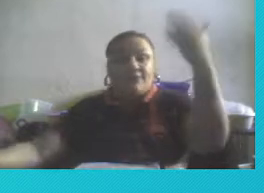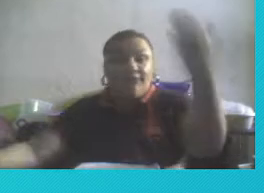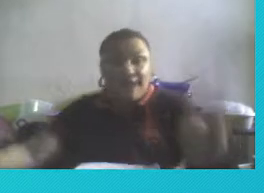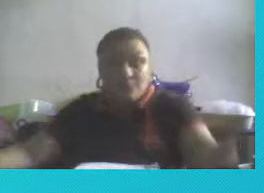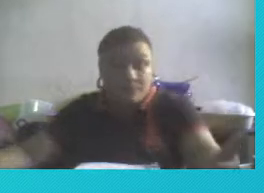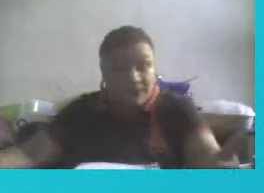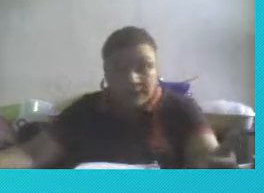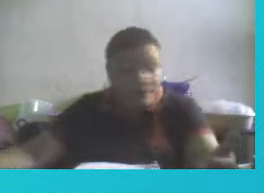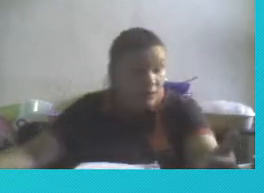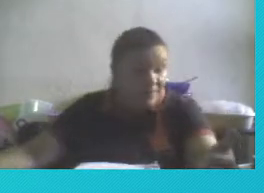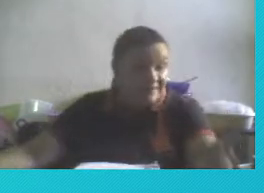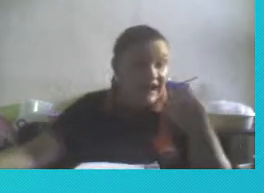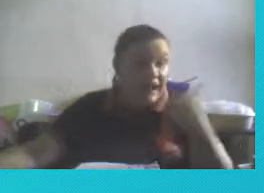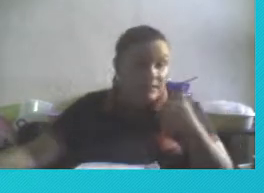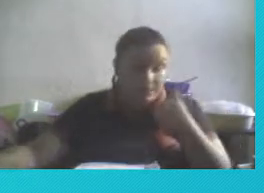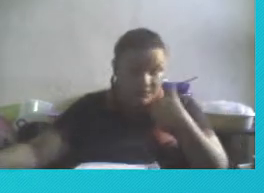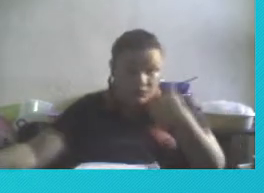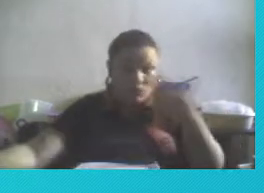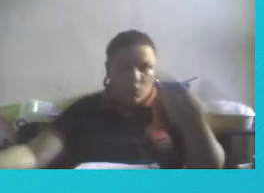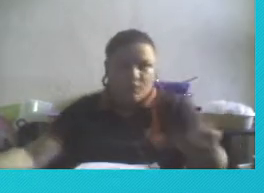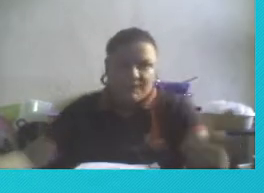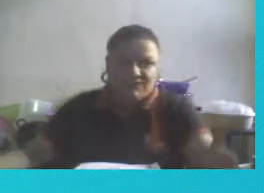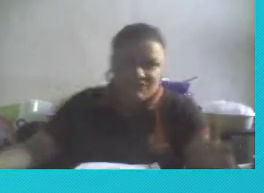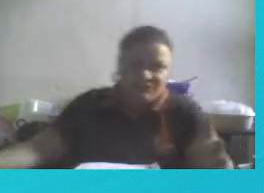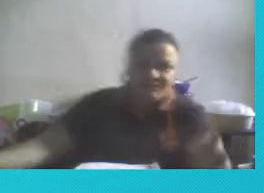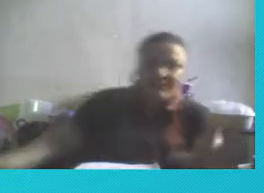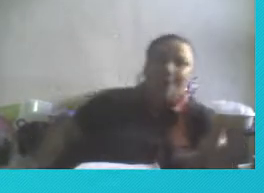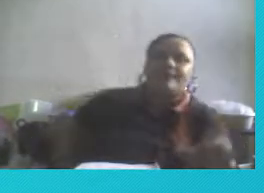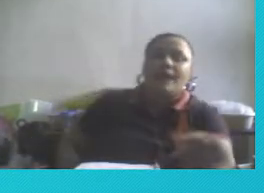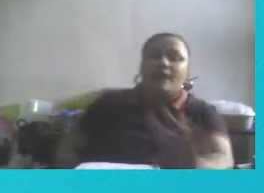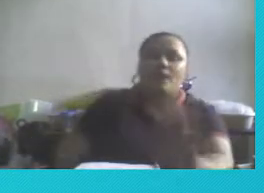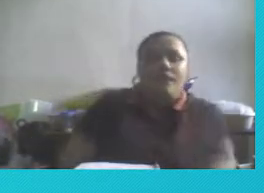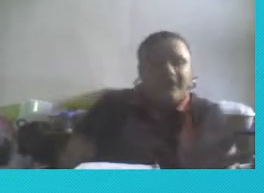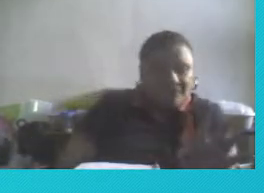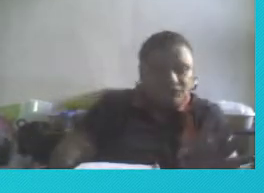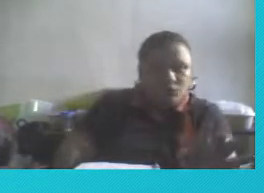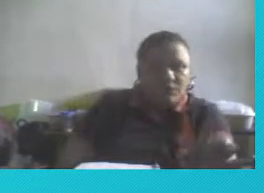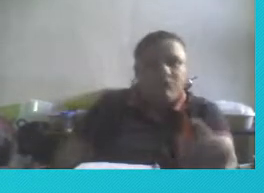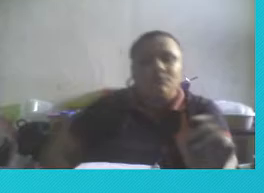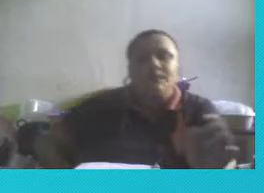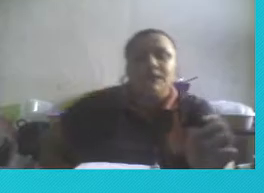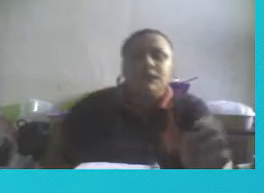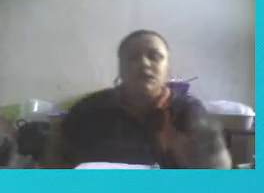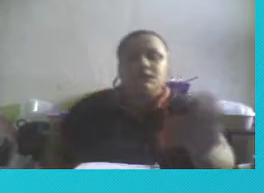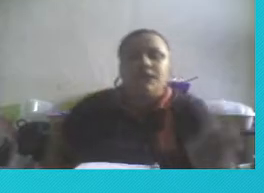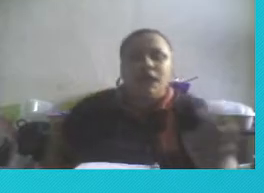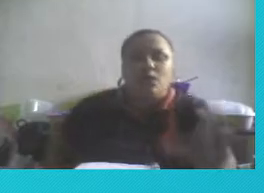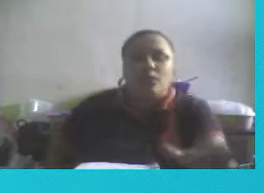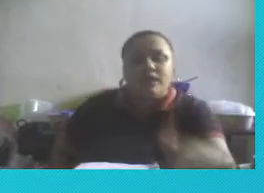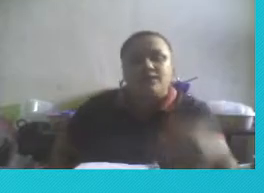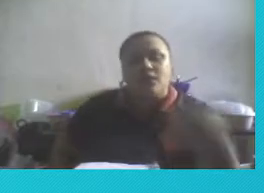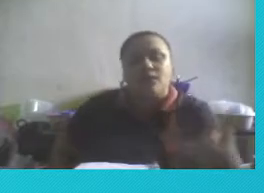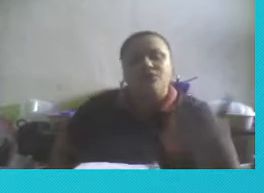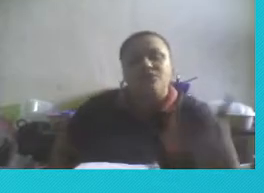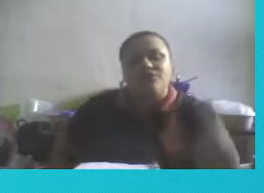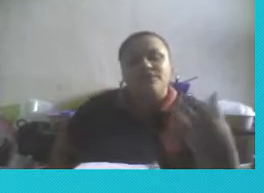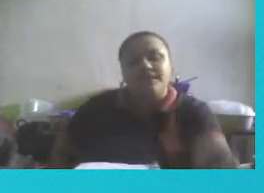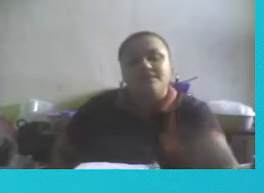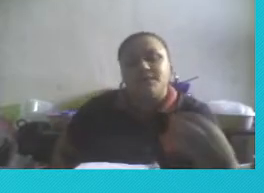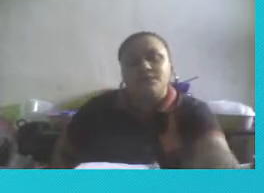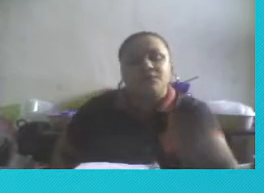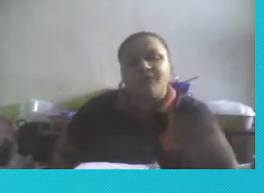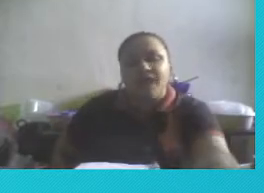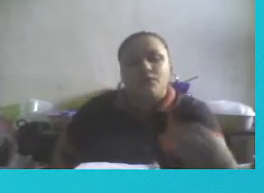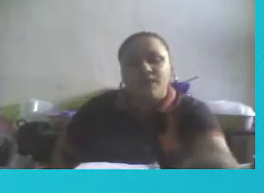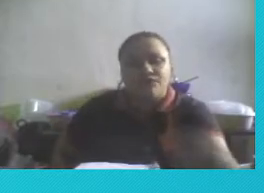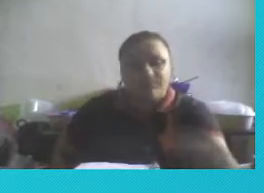mais fácil para ele não entrar dentro do corpo da gente, tá? Porque ele é destruído. Então higienize as